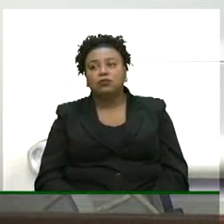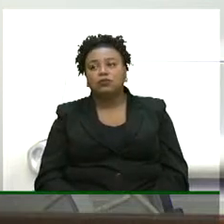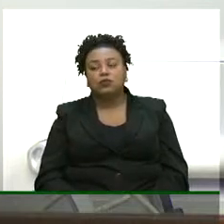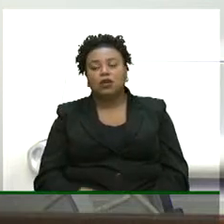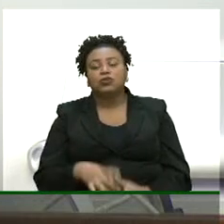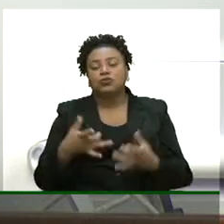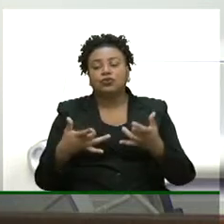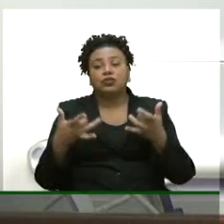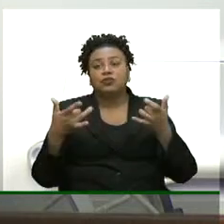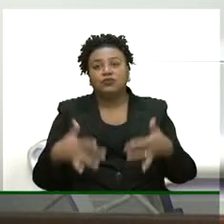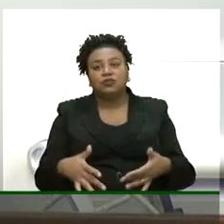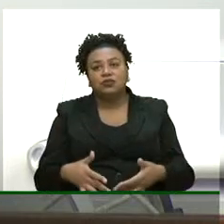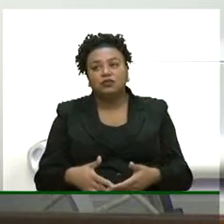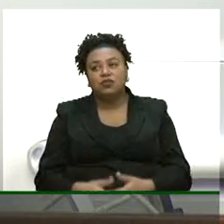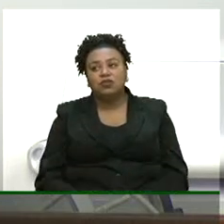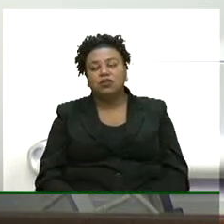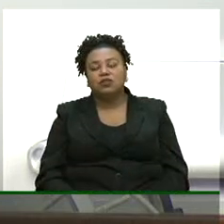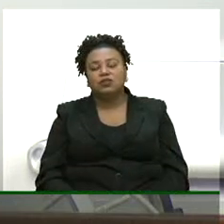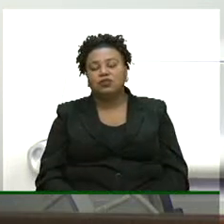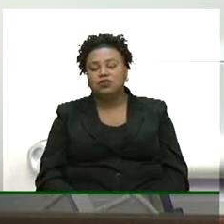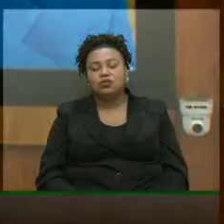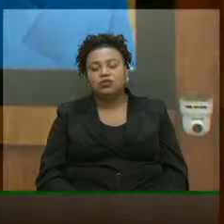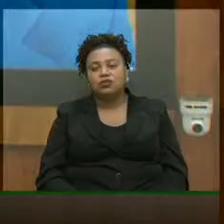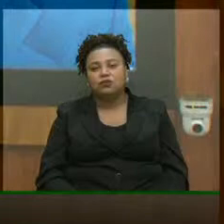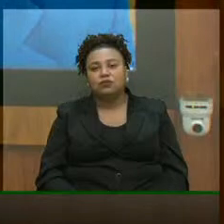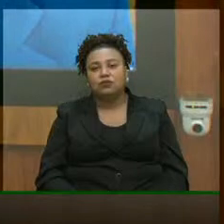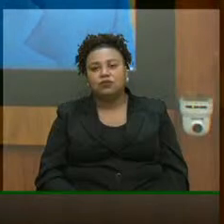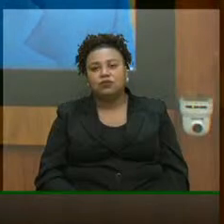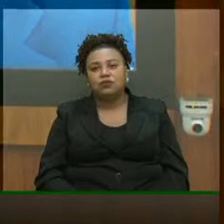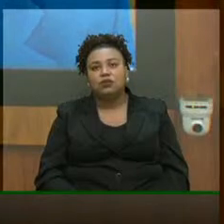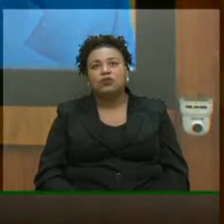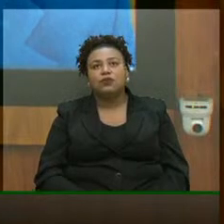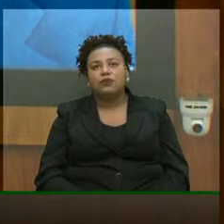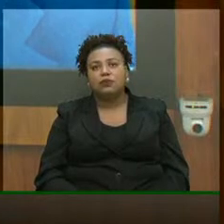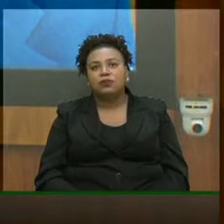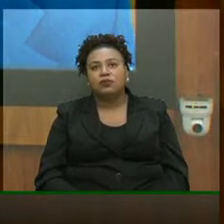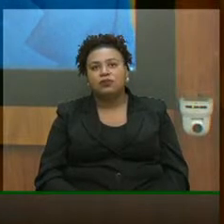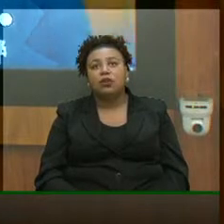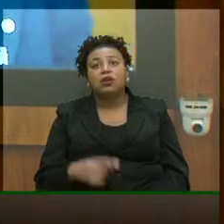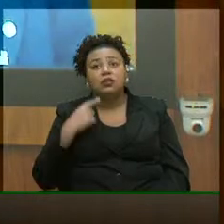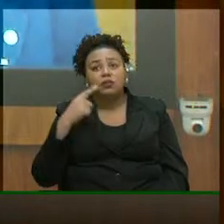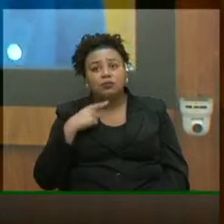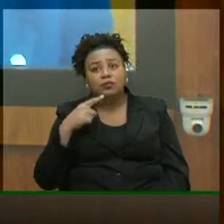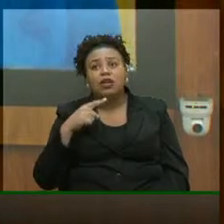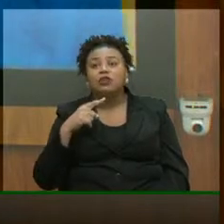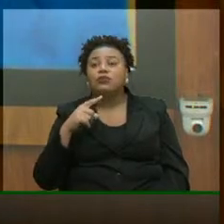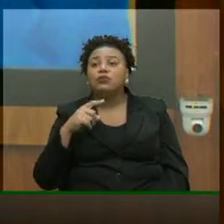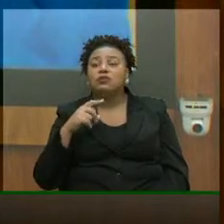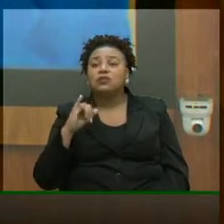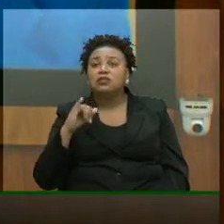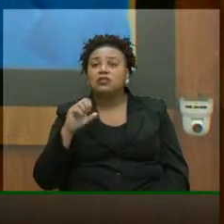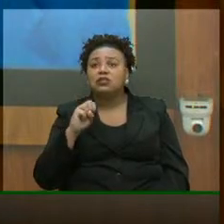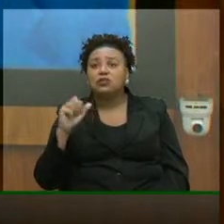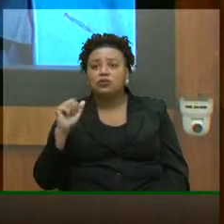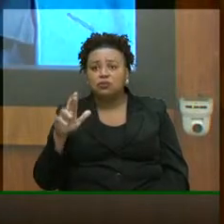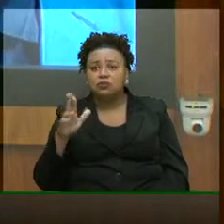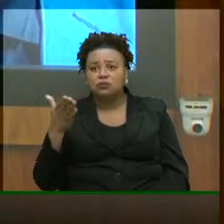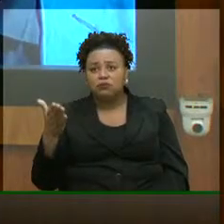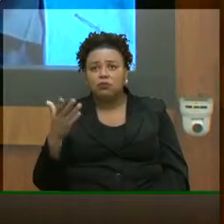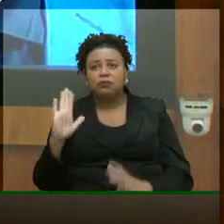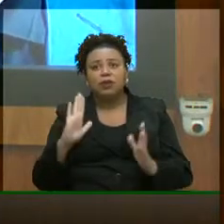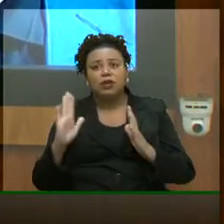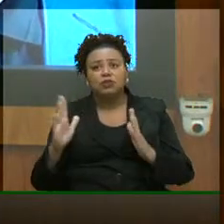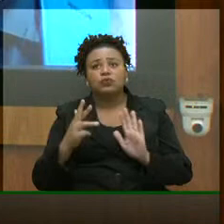Desiste, deputado Issur Kok. Pois não, presidente. Deputado Issur Kok. Ah, vai falar com a palavra, pela pelo frase,